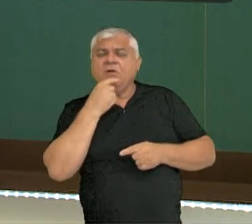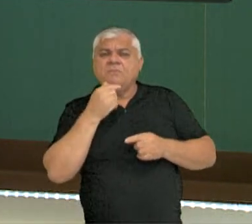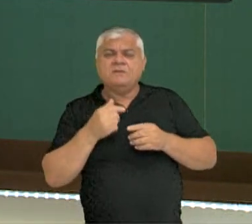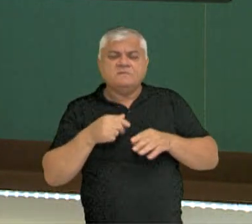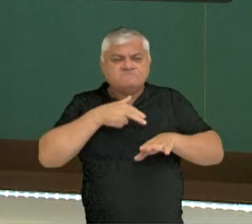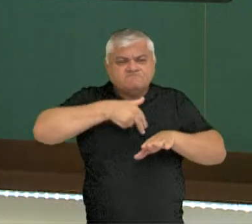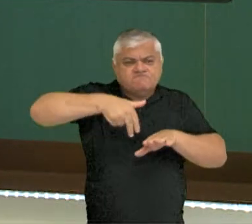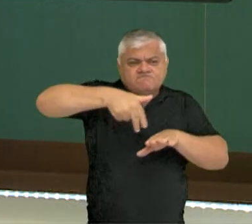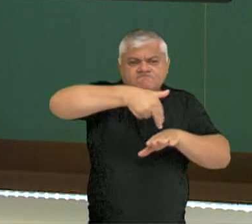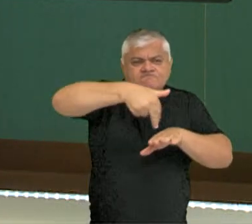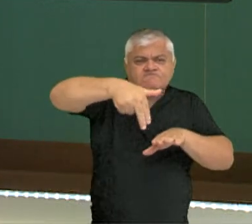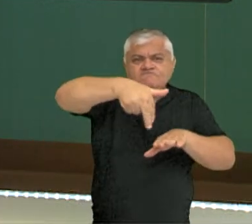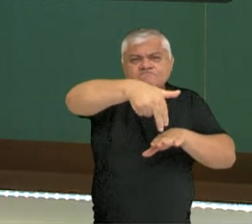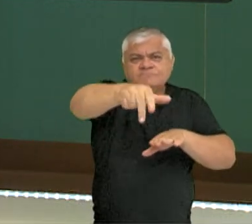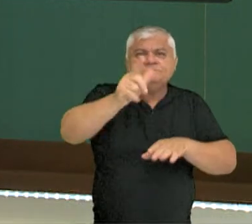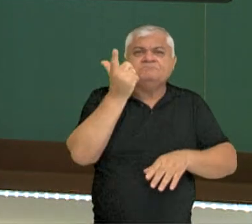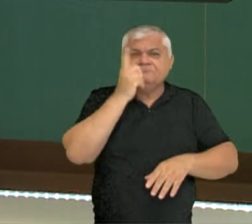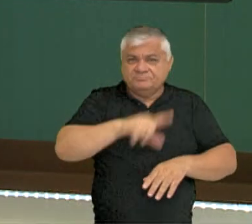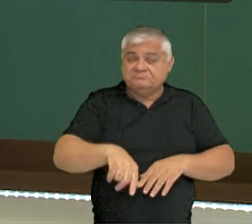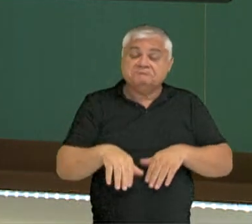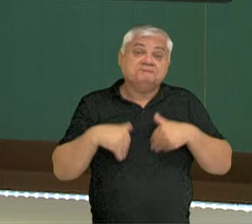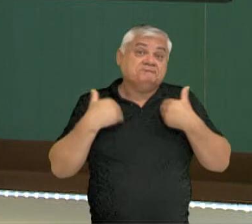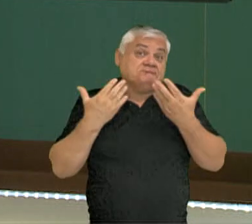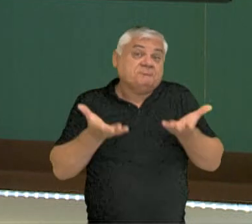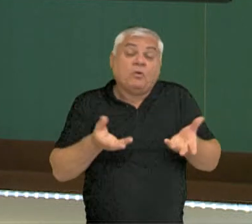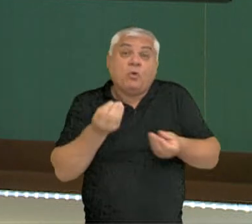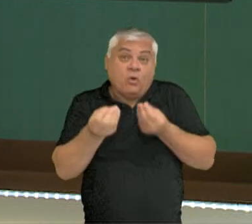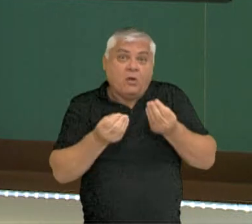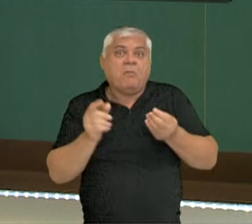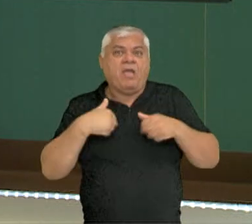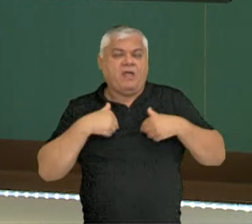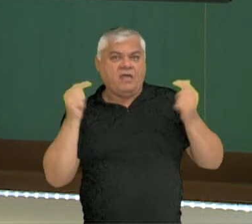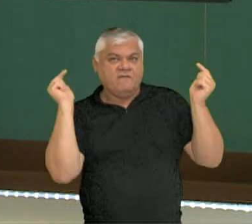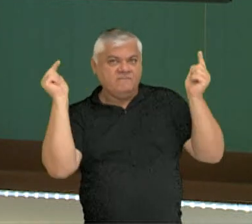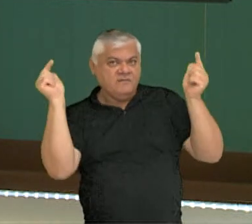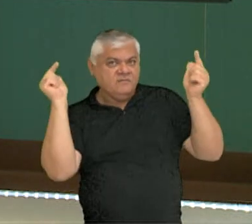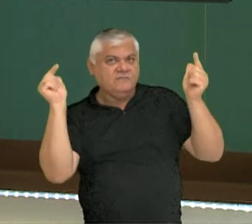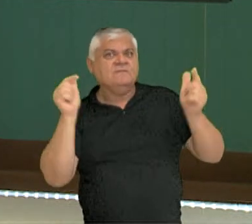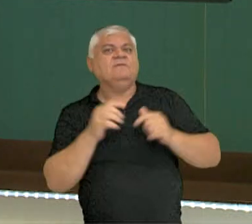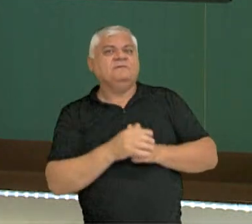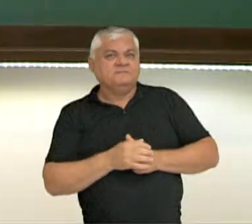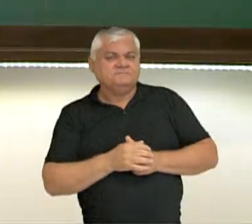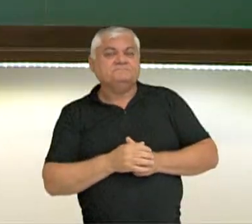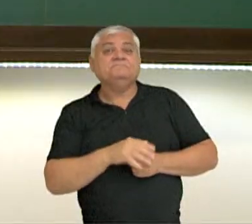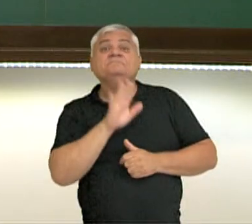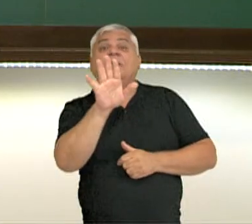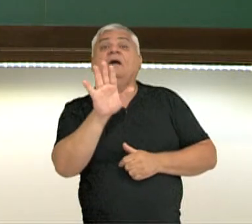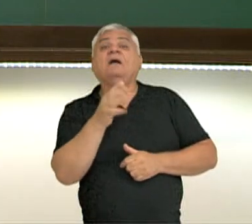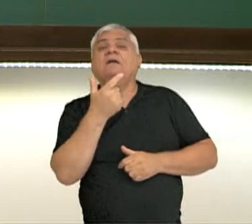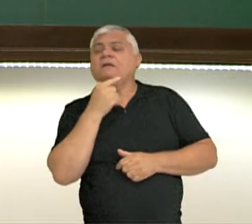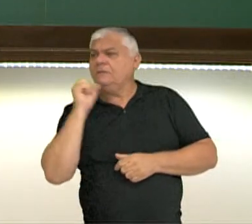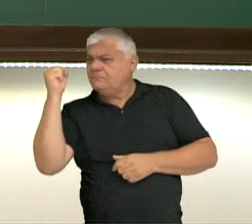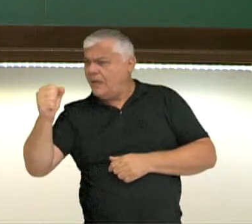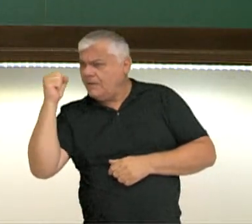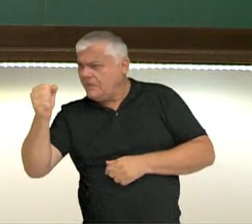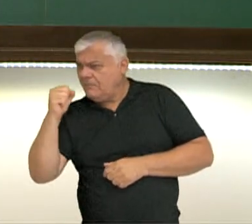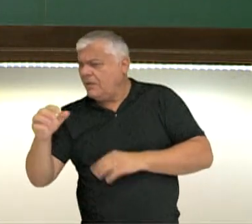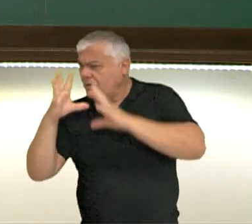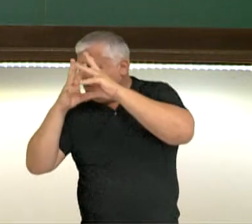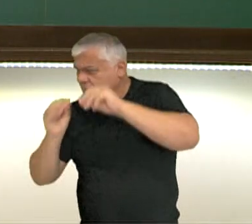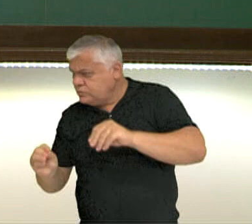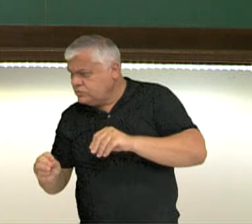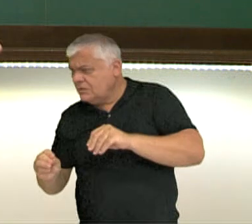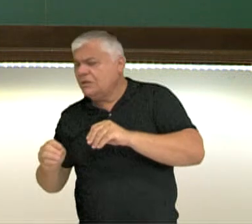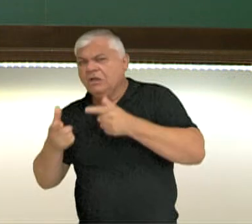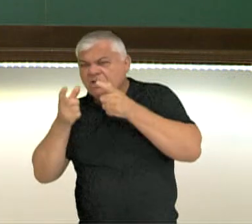e atravessassem o outro lado. Seja como for, eram grandes aventureiros, né? Mas aquela história, são nômades. Caçou o que tinha por ali, acabou o